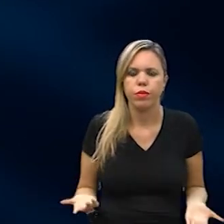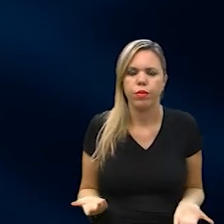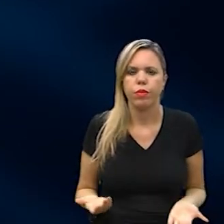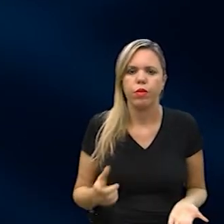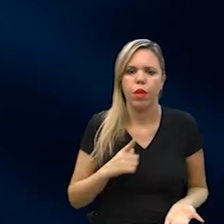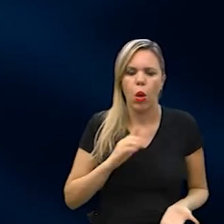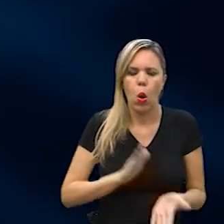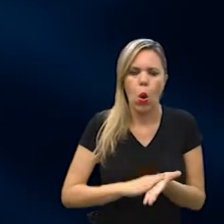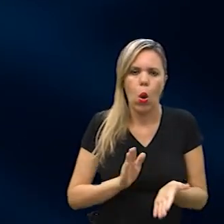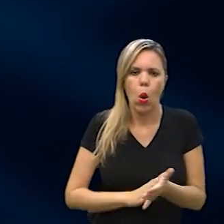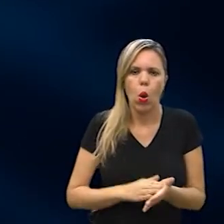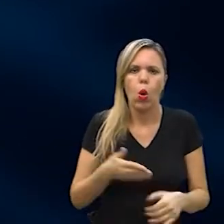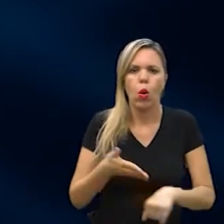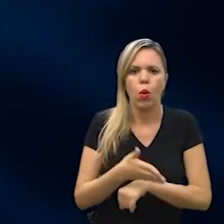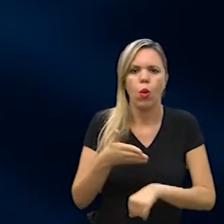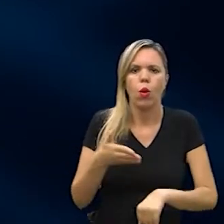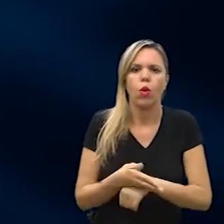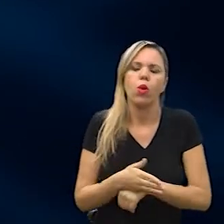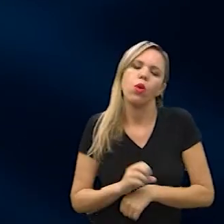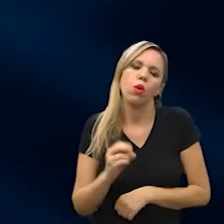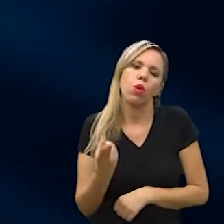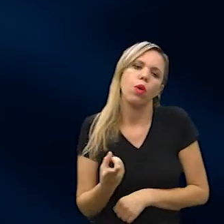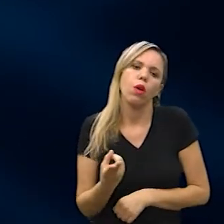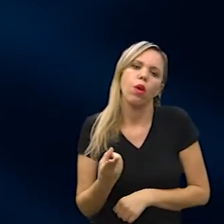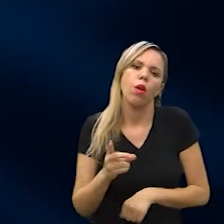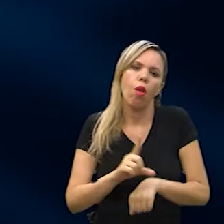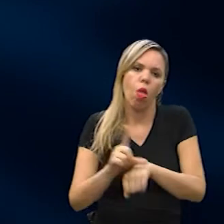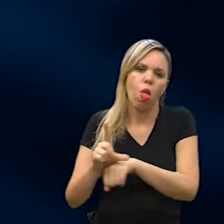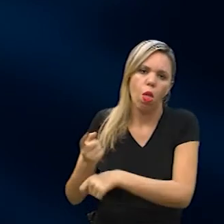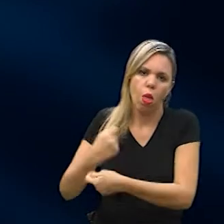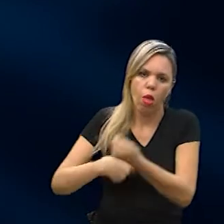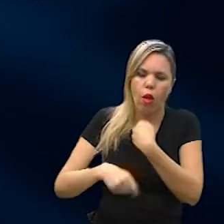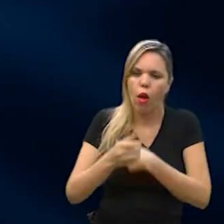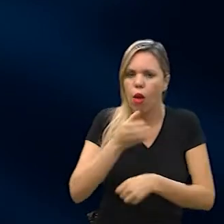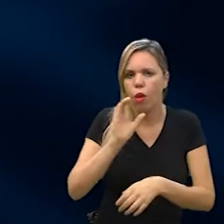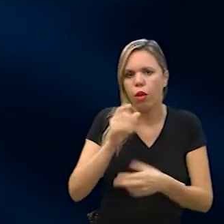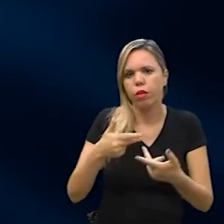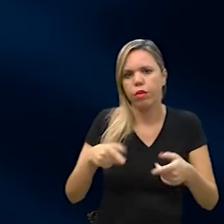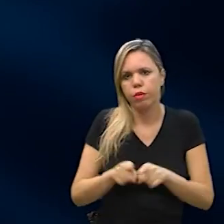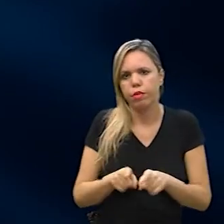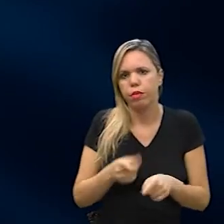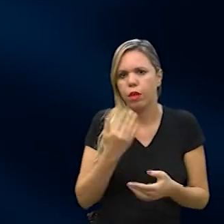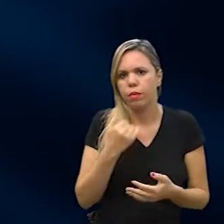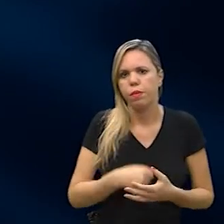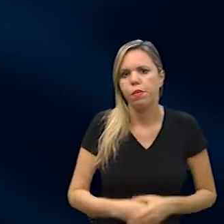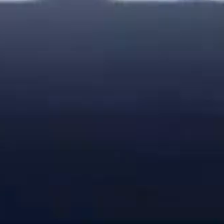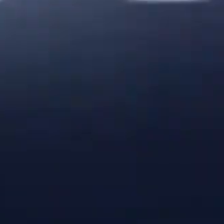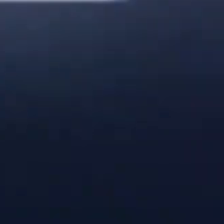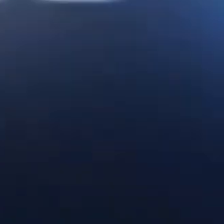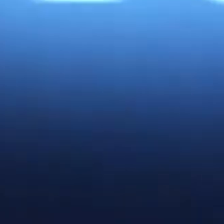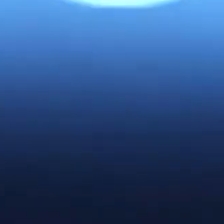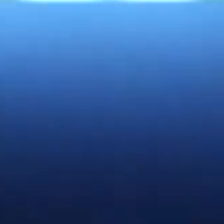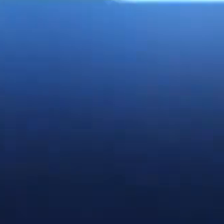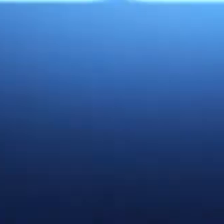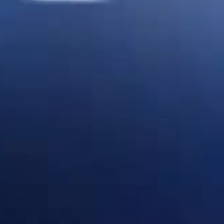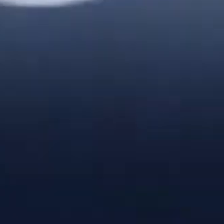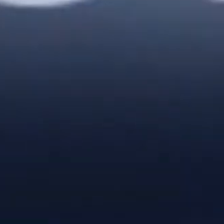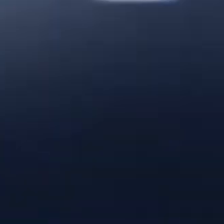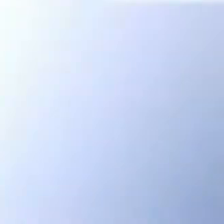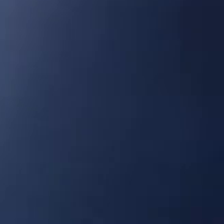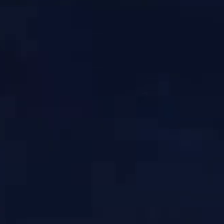no qual haja cobrança pela participação ou comercialização de bebidas e alimentos.